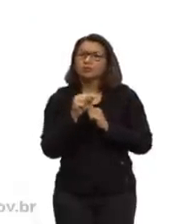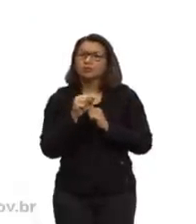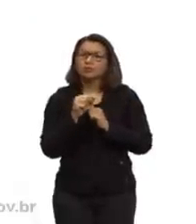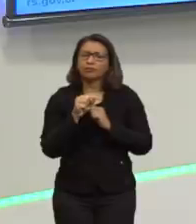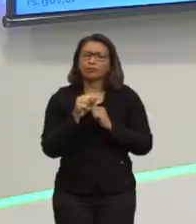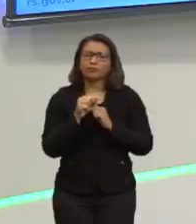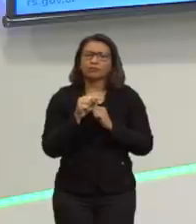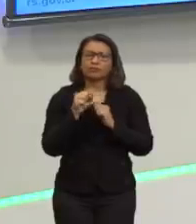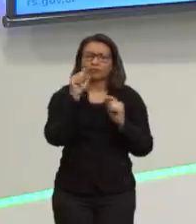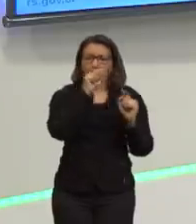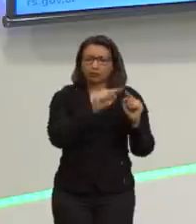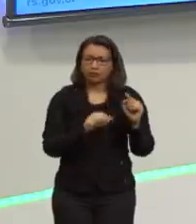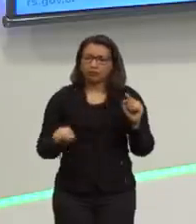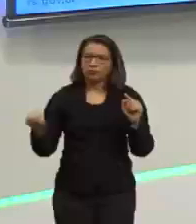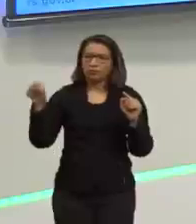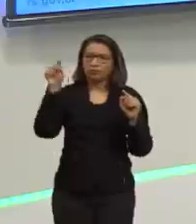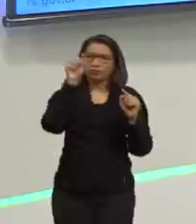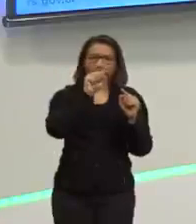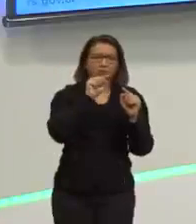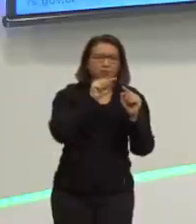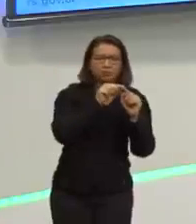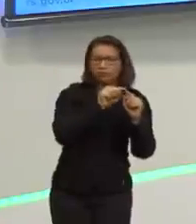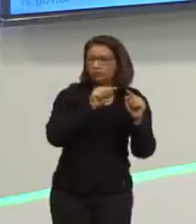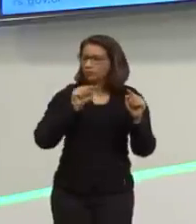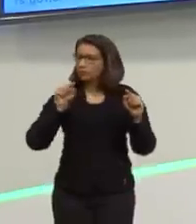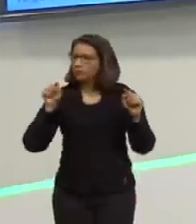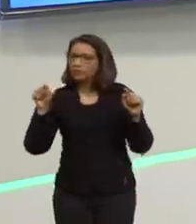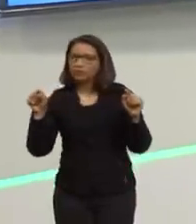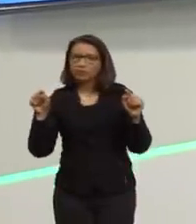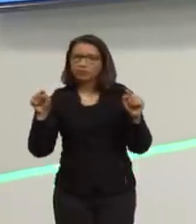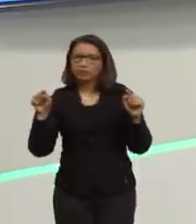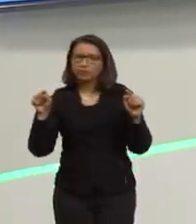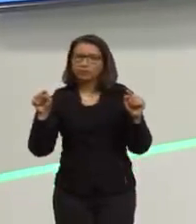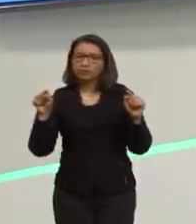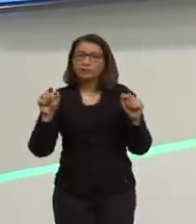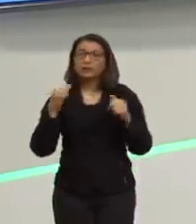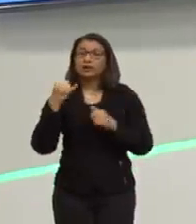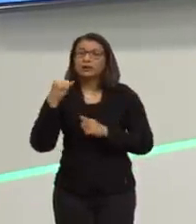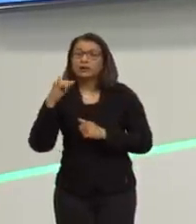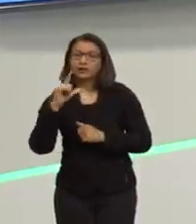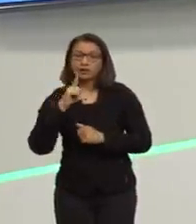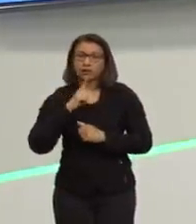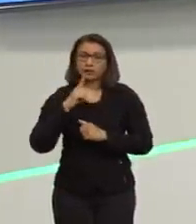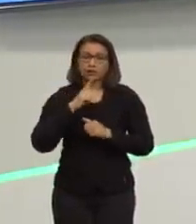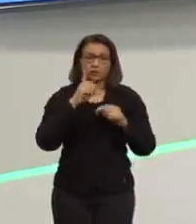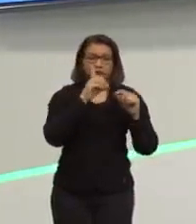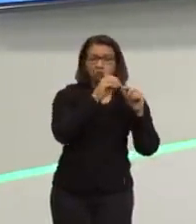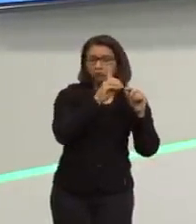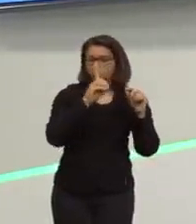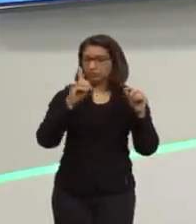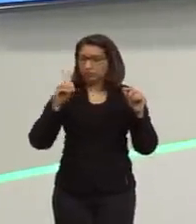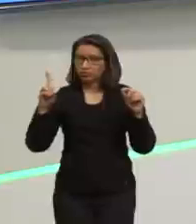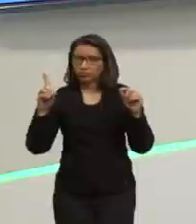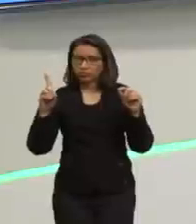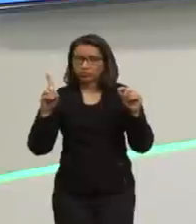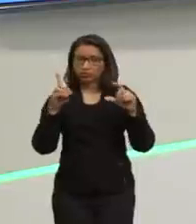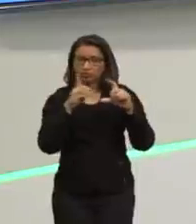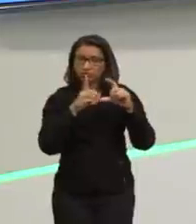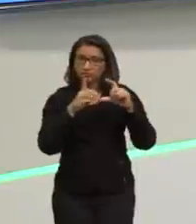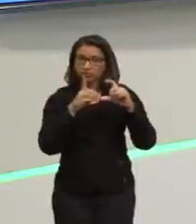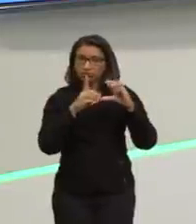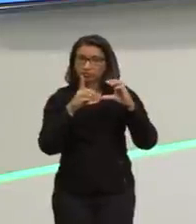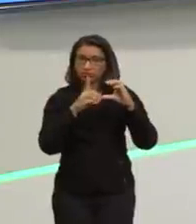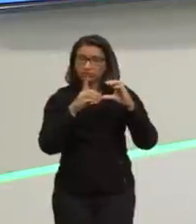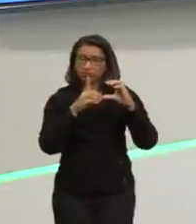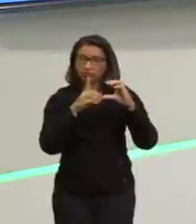um lado ao outro. Certo? Então, ó, se eu tenho um diâmetro x... Porque foi isso que eu encontrei,